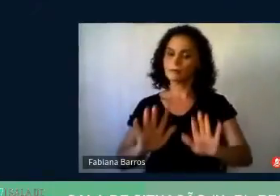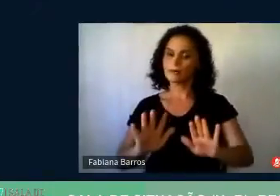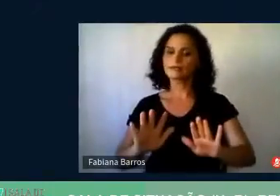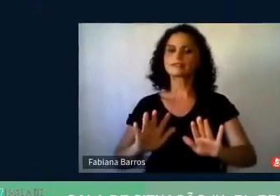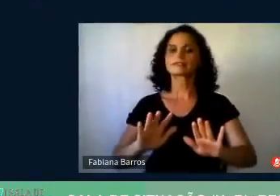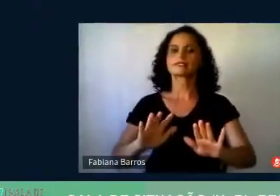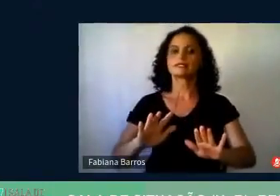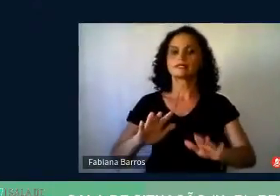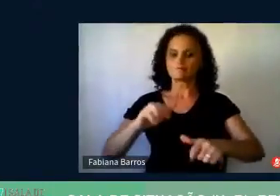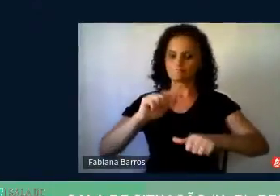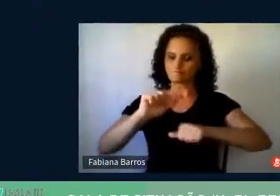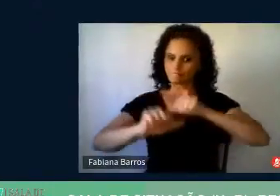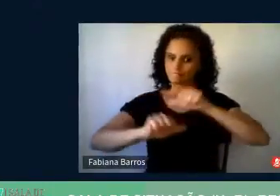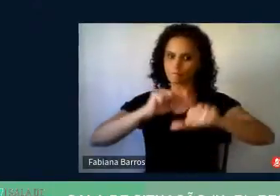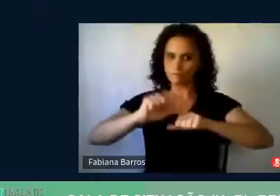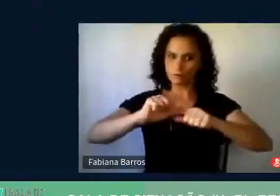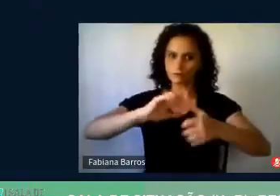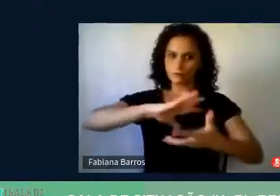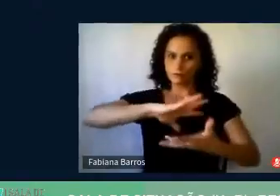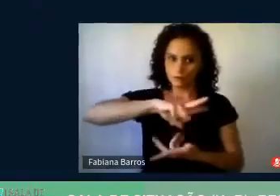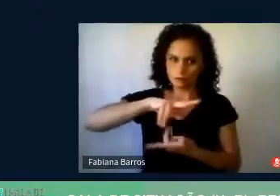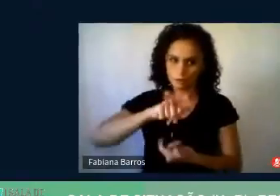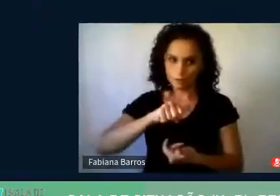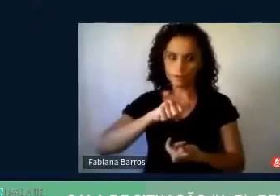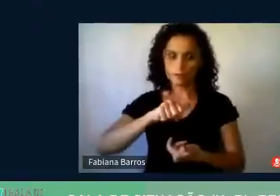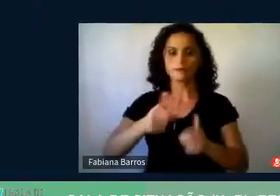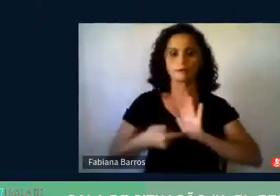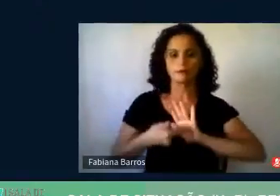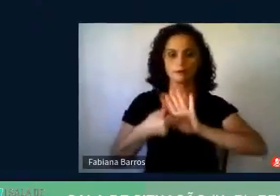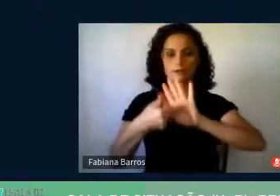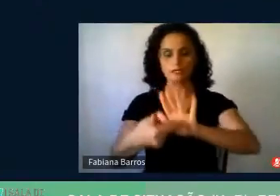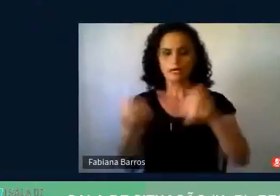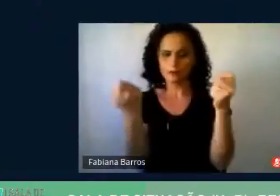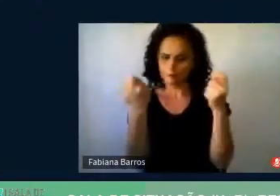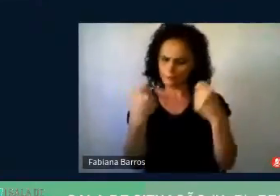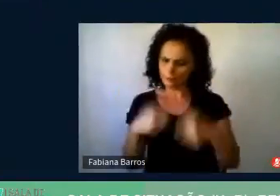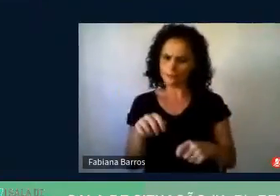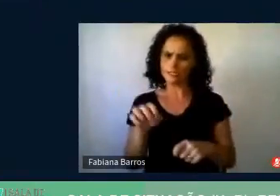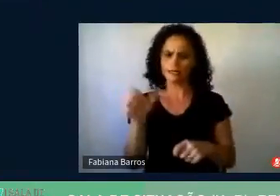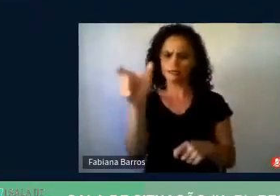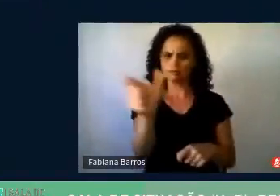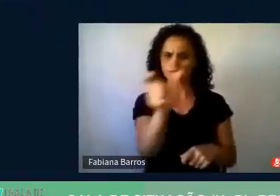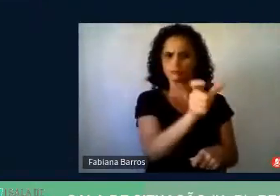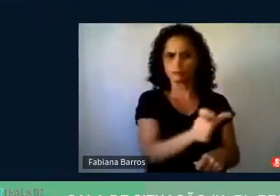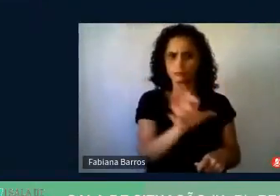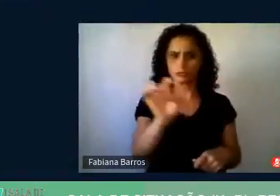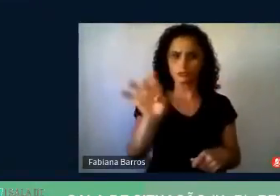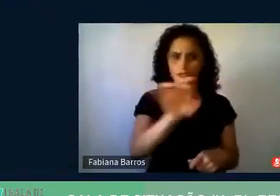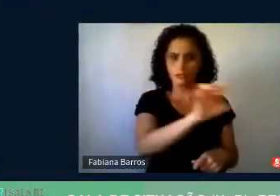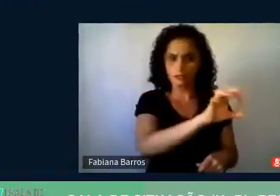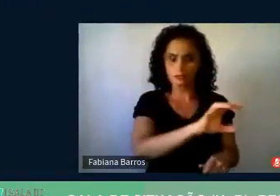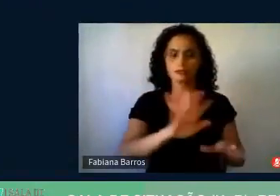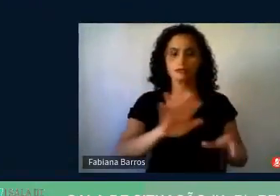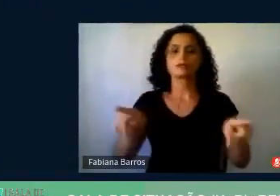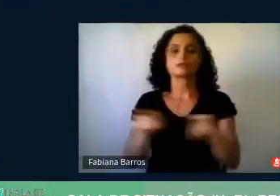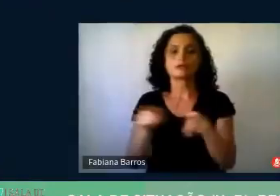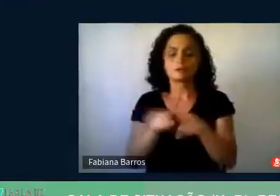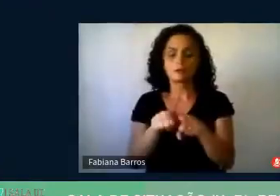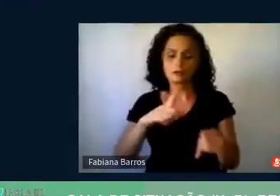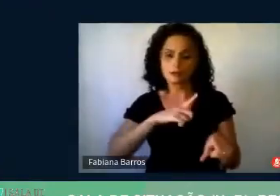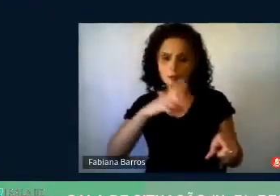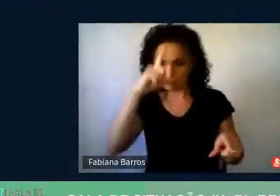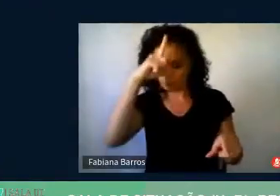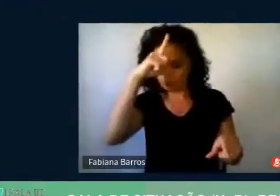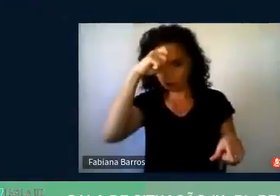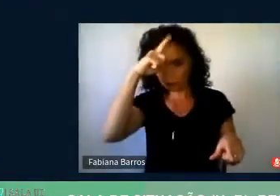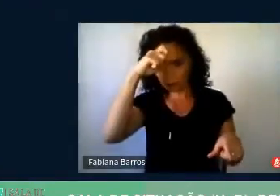se engajem nesse processo e mostrem o seu potencial. A gente conseguiu também uma parceria muito interessante com o pessoal do Hospital Veterinário, porque o Hospital